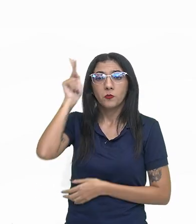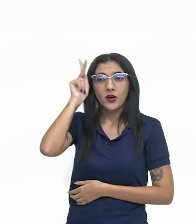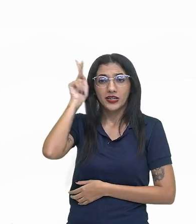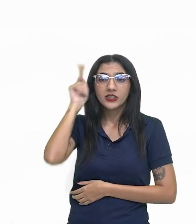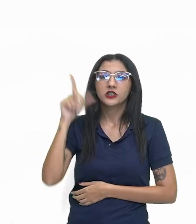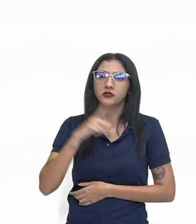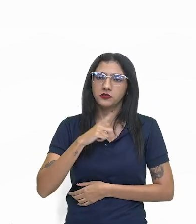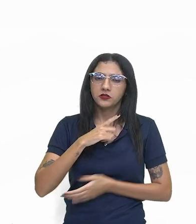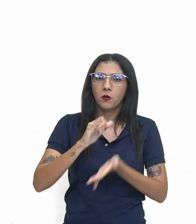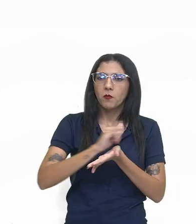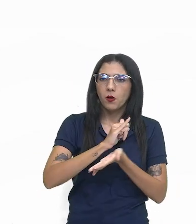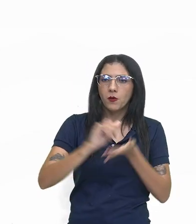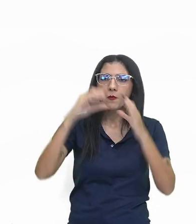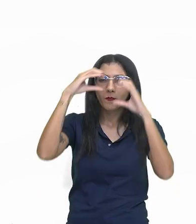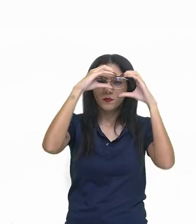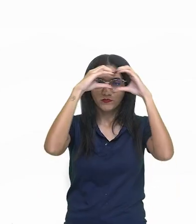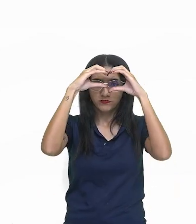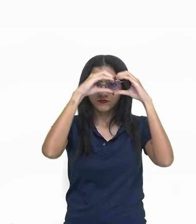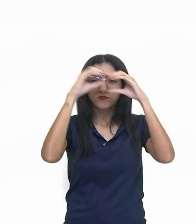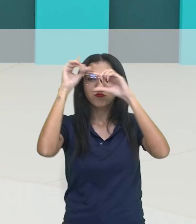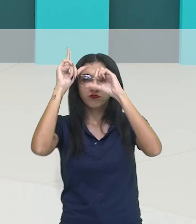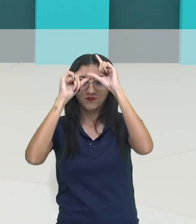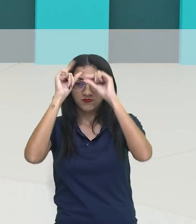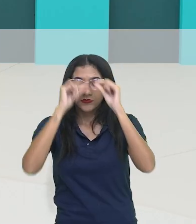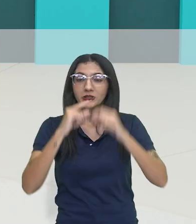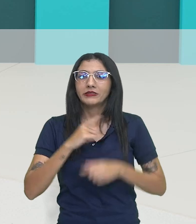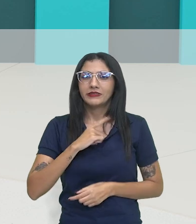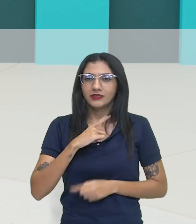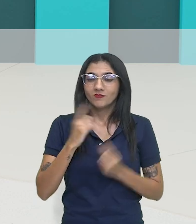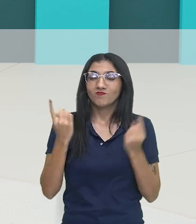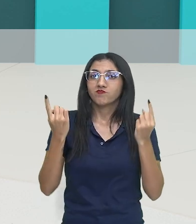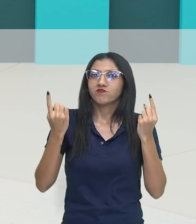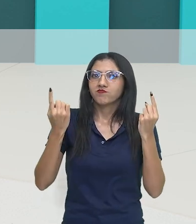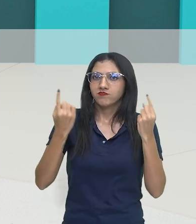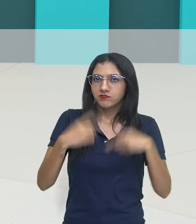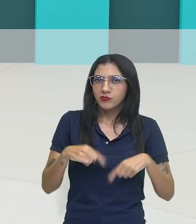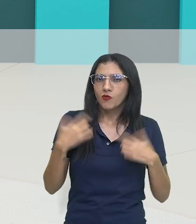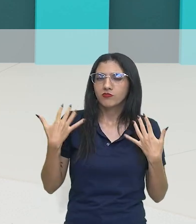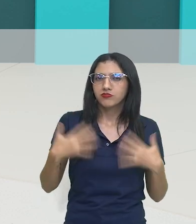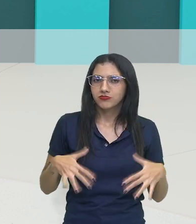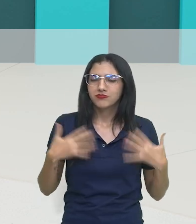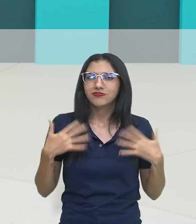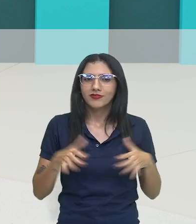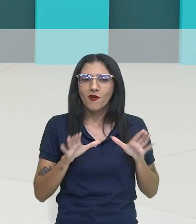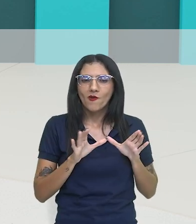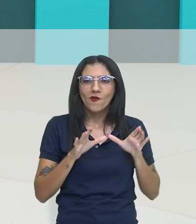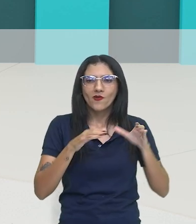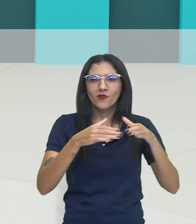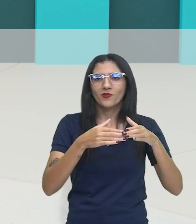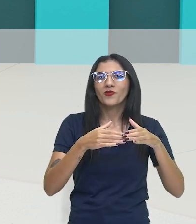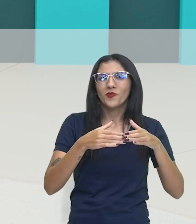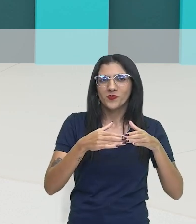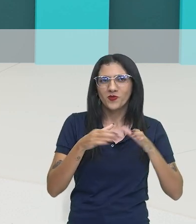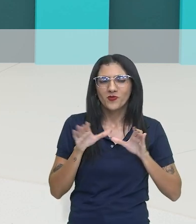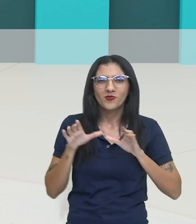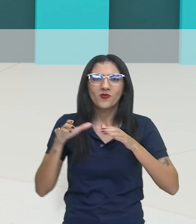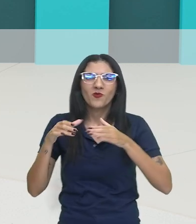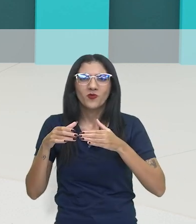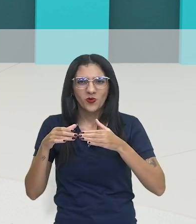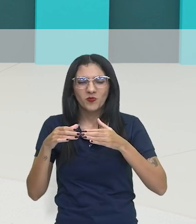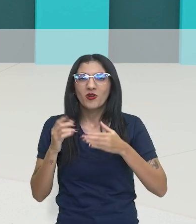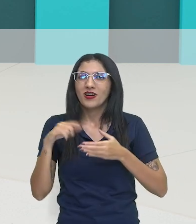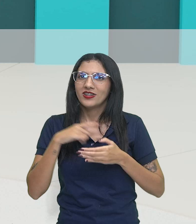apresentam Garantido e Caprichoso, existe sim e muita rivalidade entre as torcidas, né? Obviamente sendo